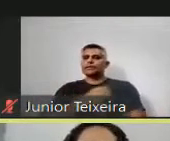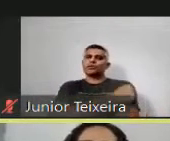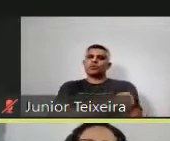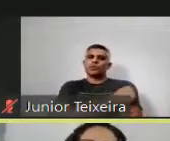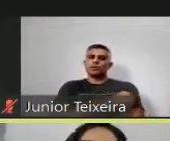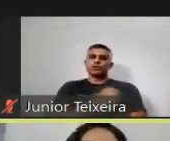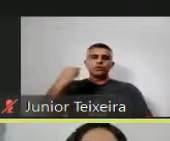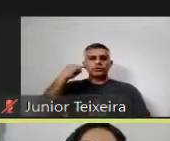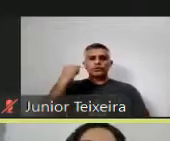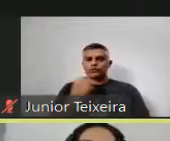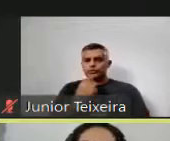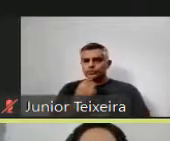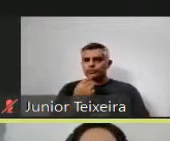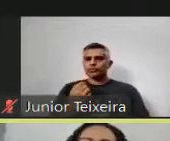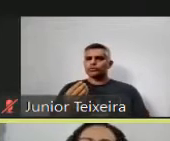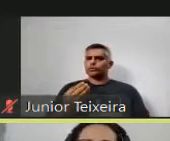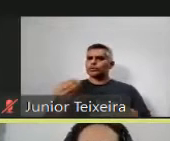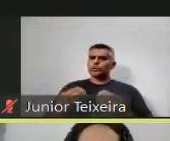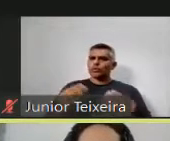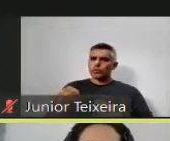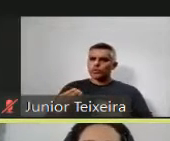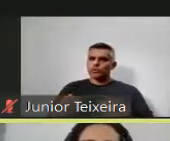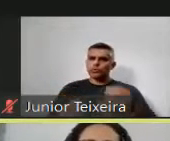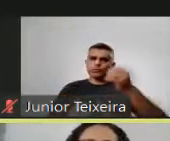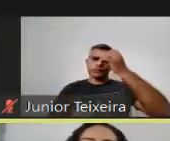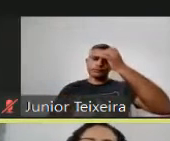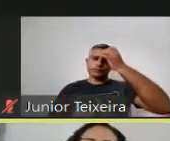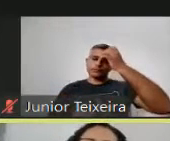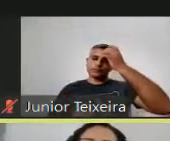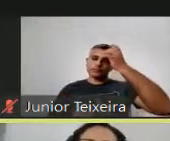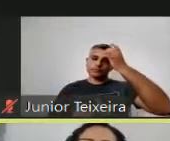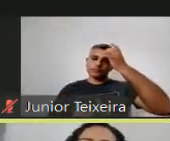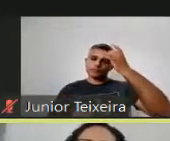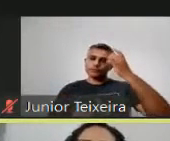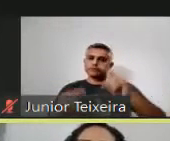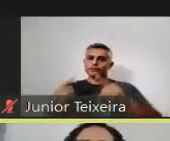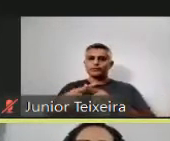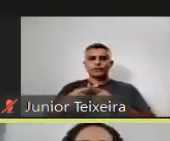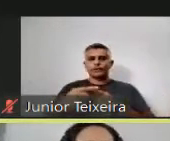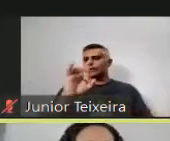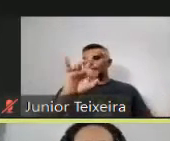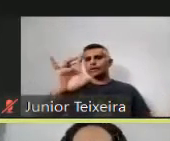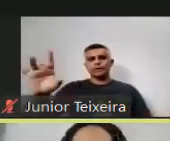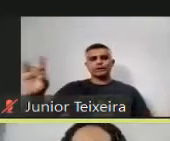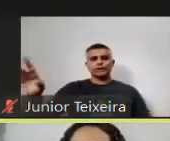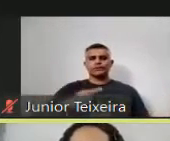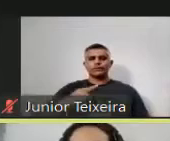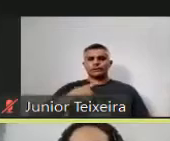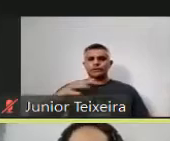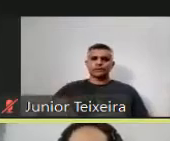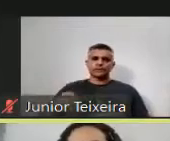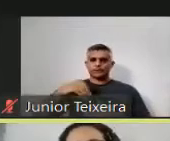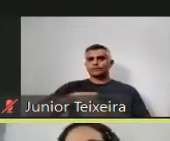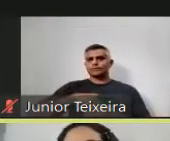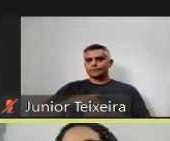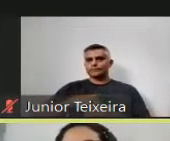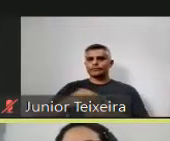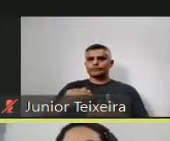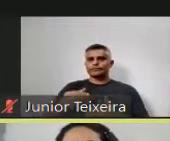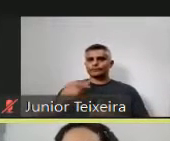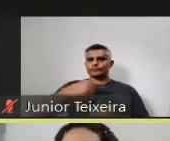das subjetividades desses profissionais e desses alunos, para tentar identificar que implicações poderiam haver na